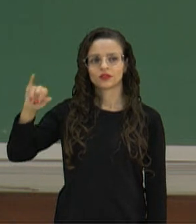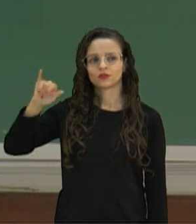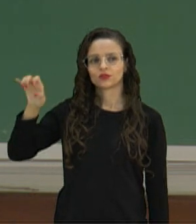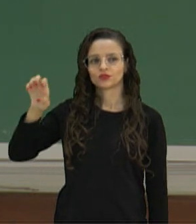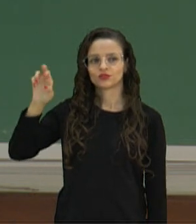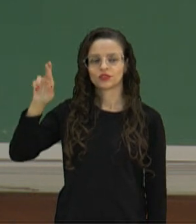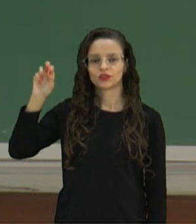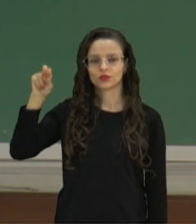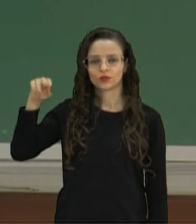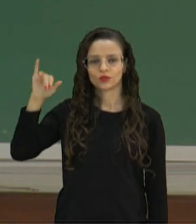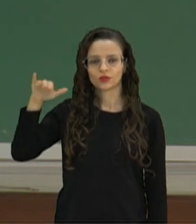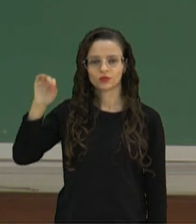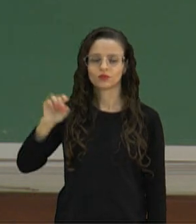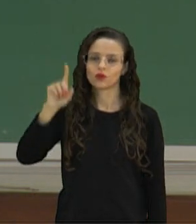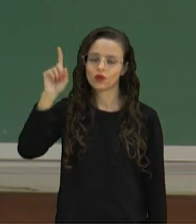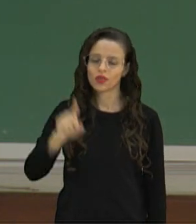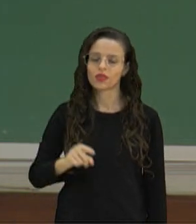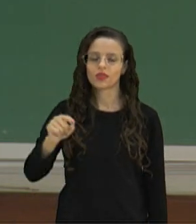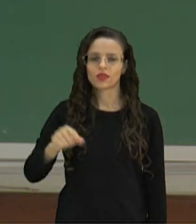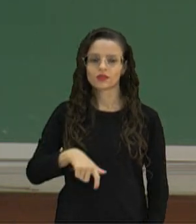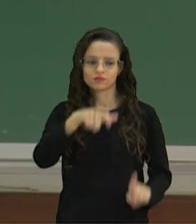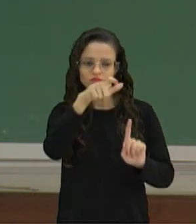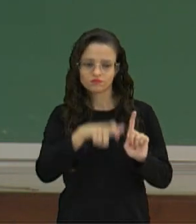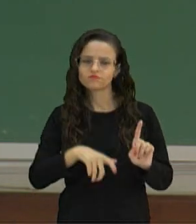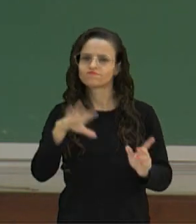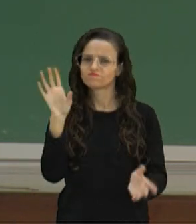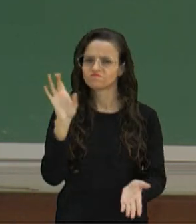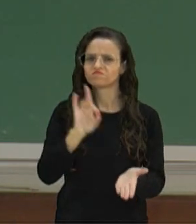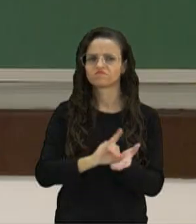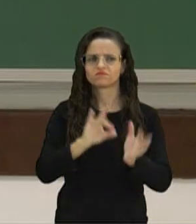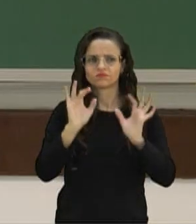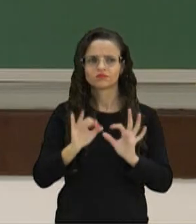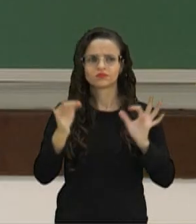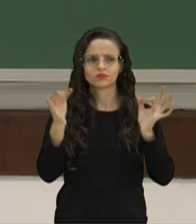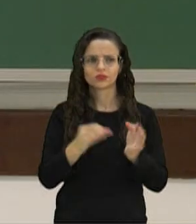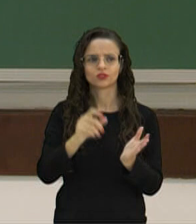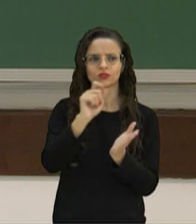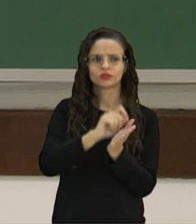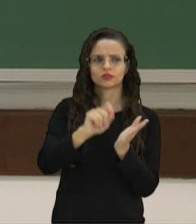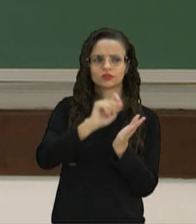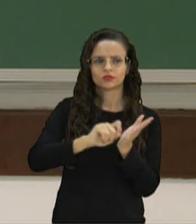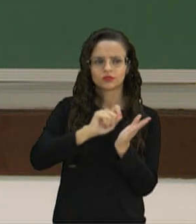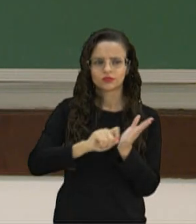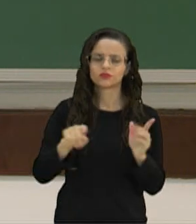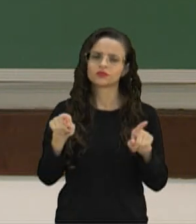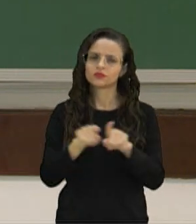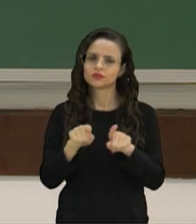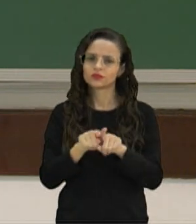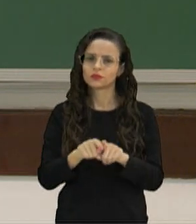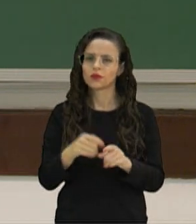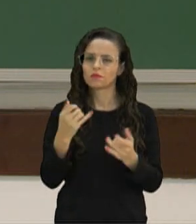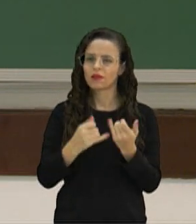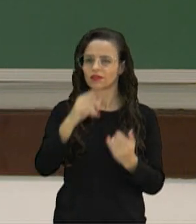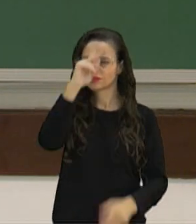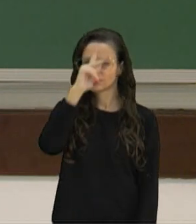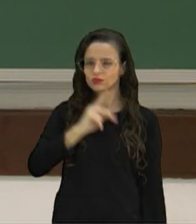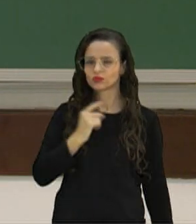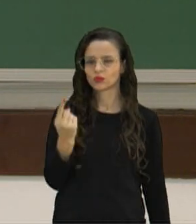figura realista de São Jerônimo, né, ali naquela situação que evoca até mesmo uma solidão.